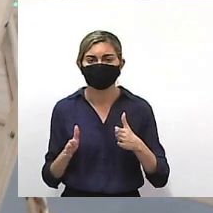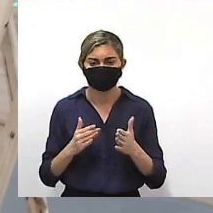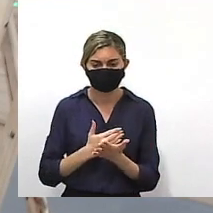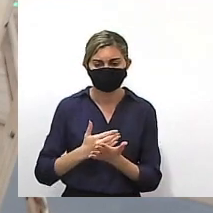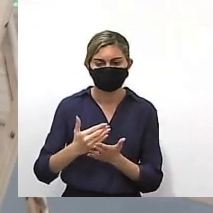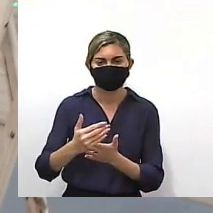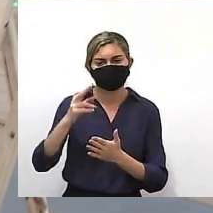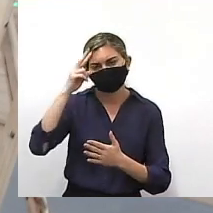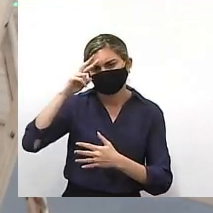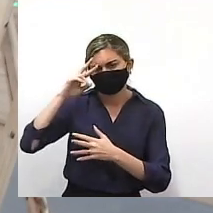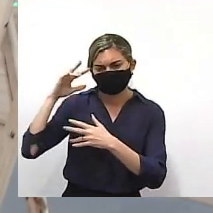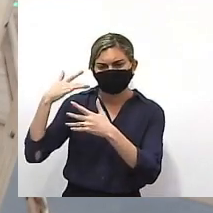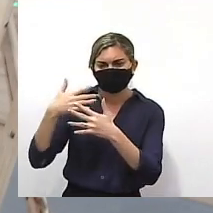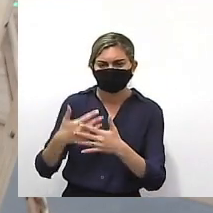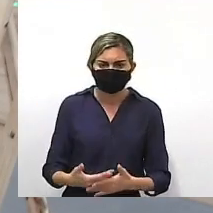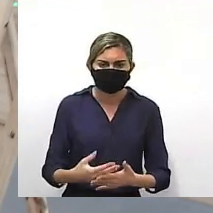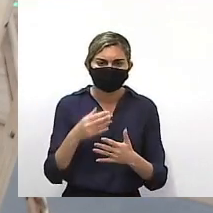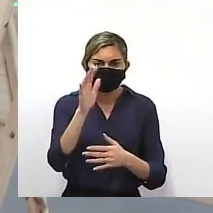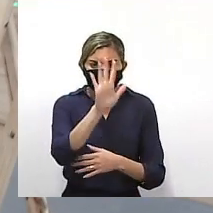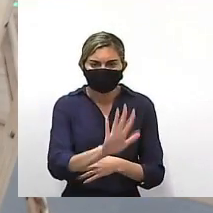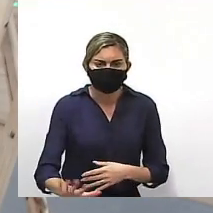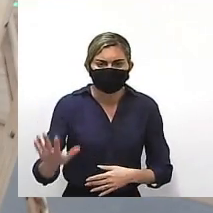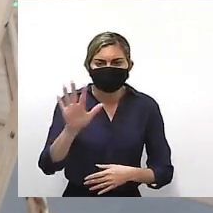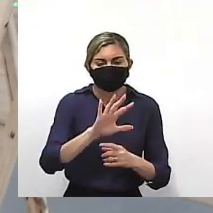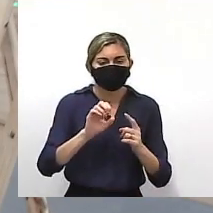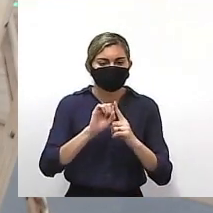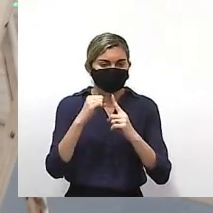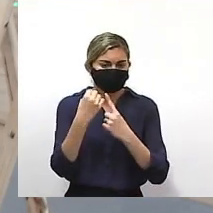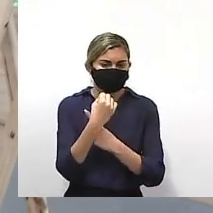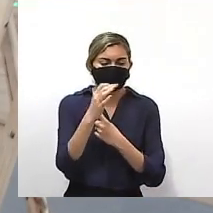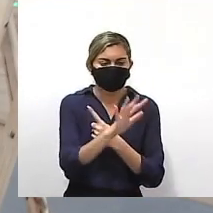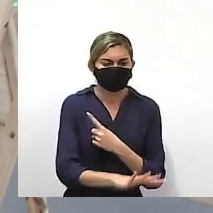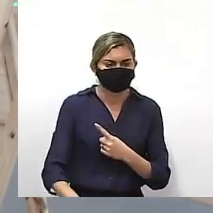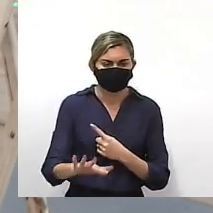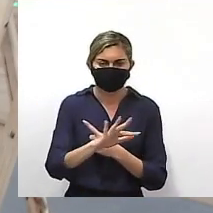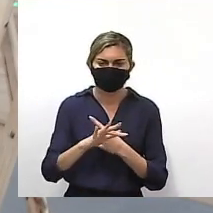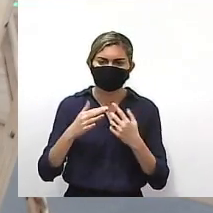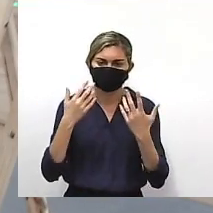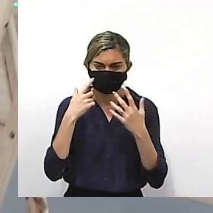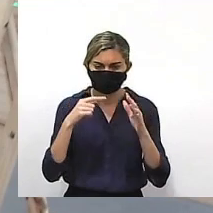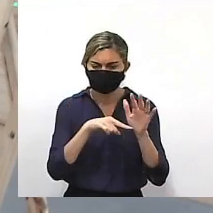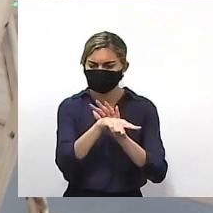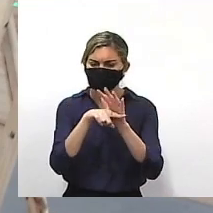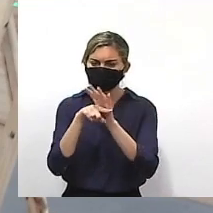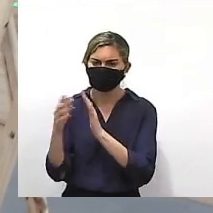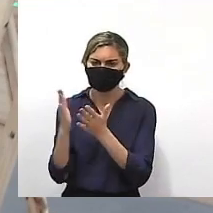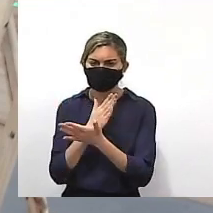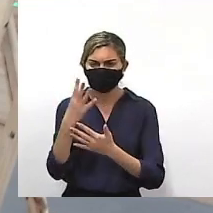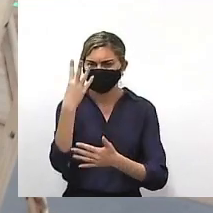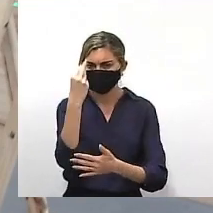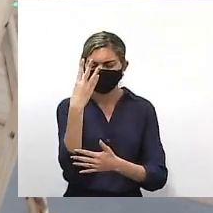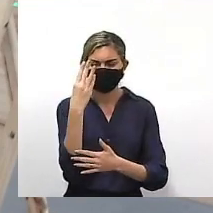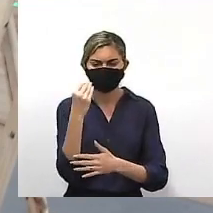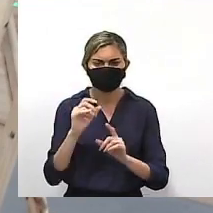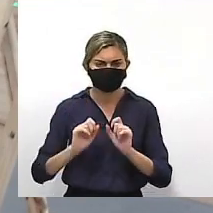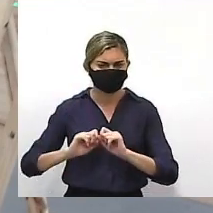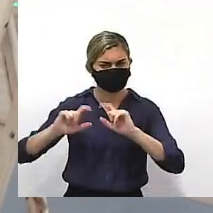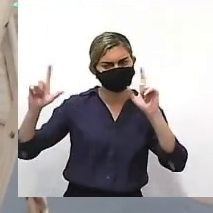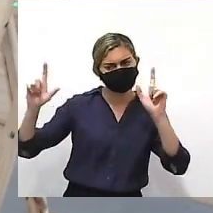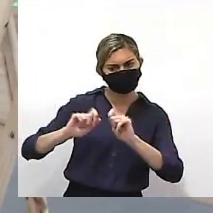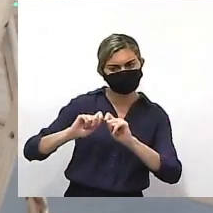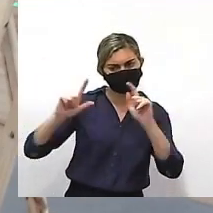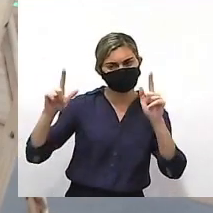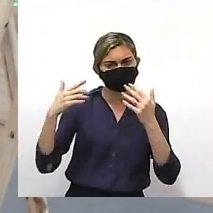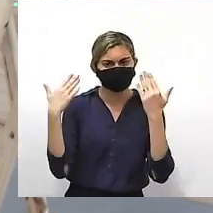nossa história sobre imagem e sociologia. Vamos analisar algumas fotografias que vão aparecer para